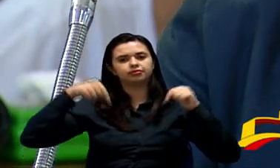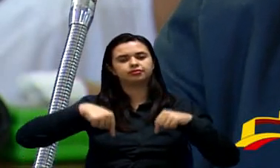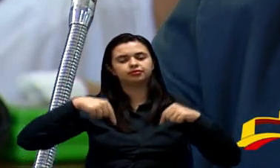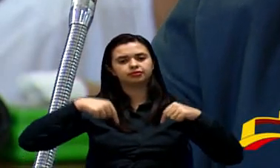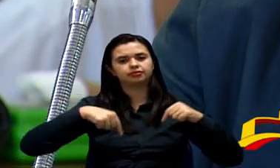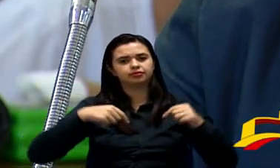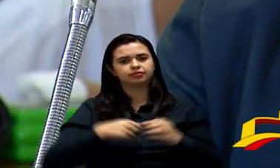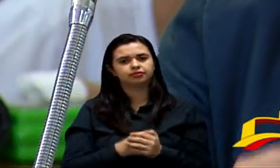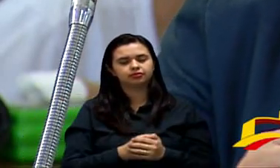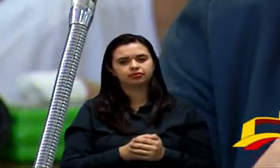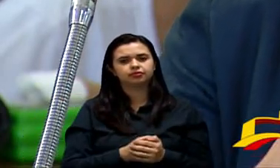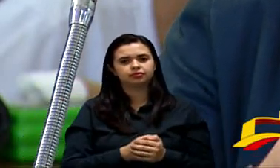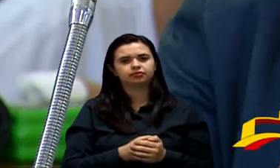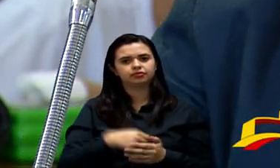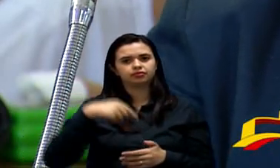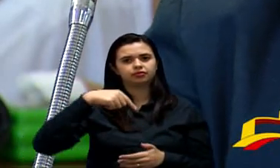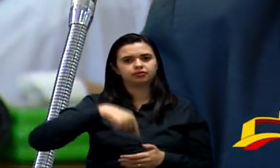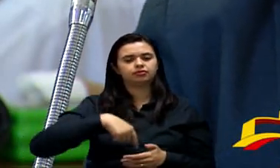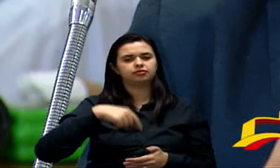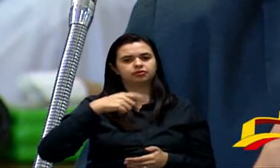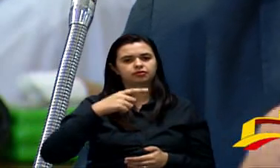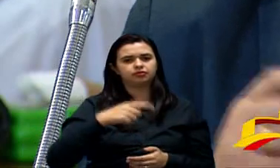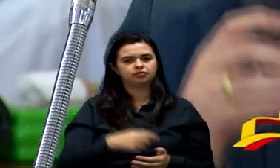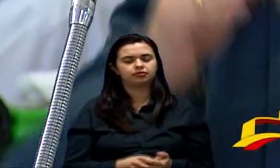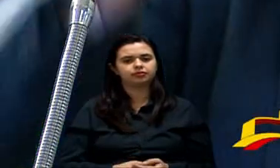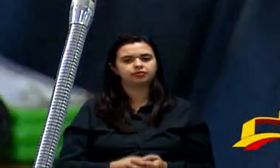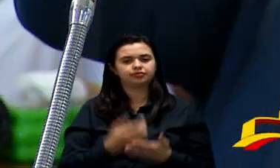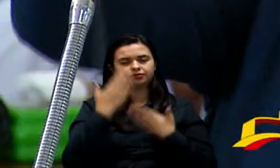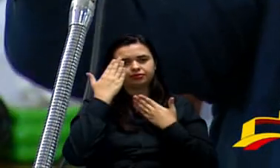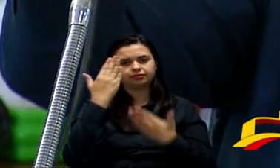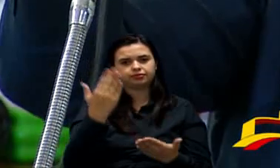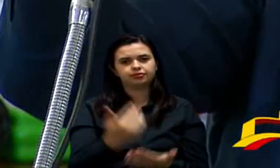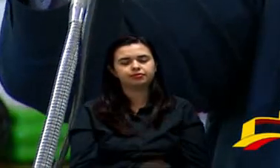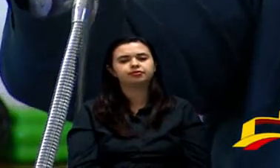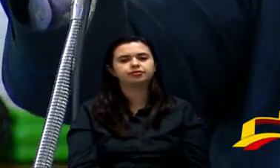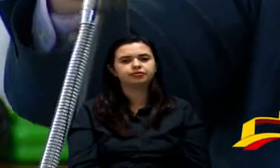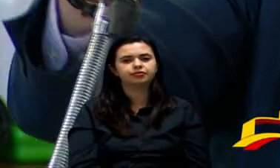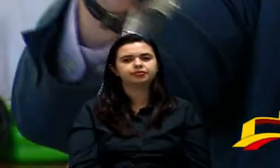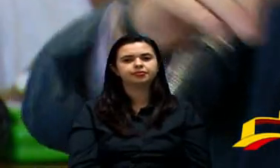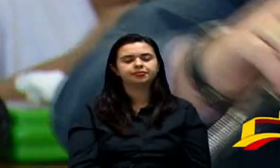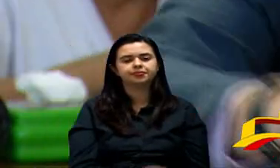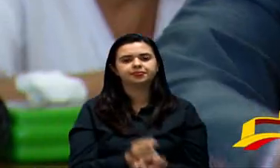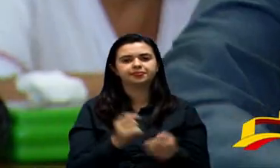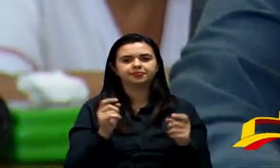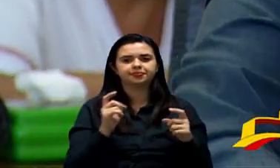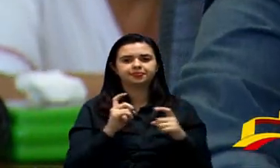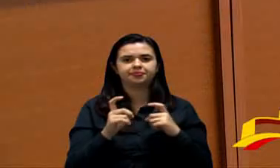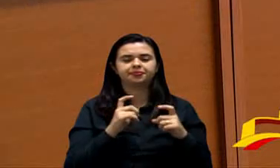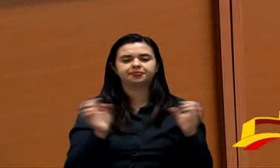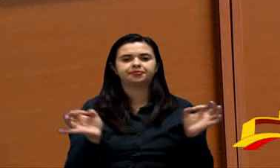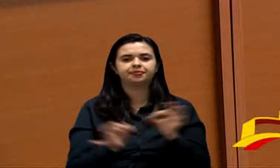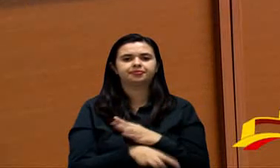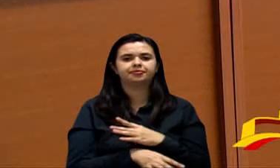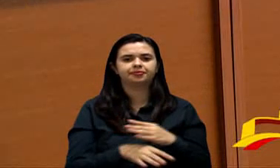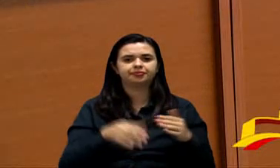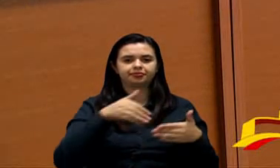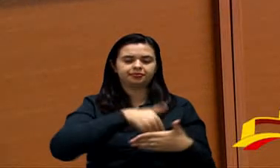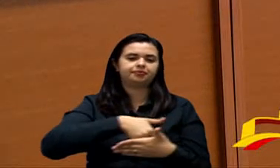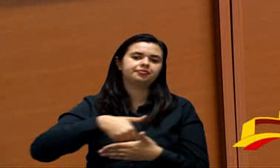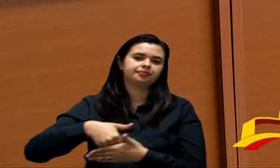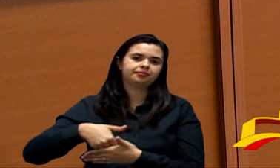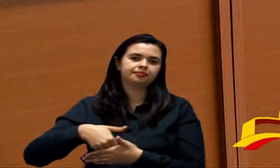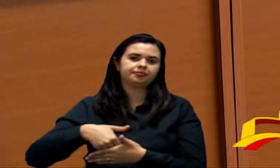valorizar também nossos artistas locais. Obrigado, presidente. Obrigado. Eu coloco encerrar a discussão. Eu coloco